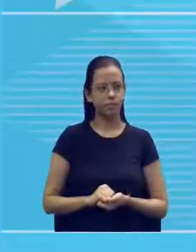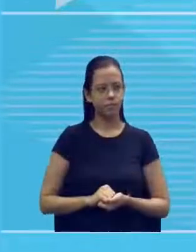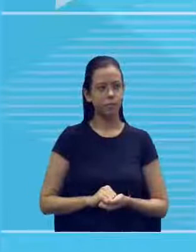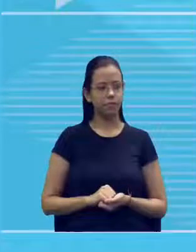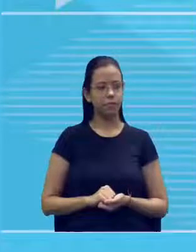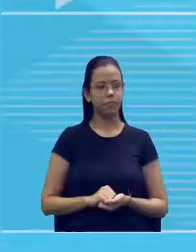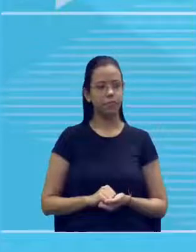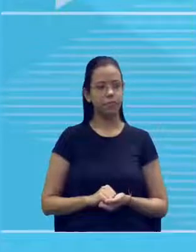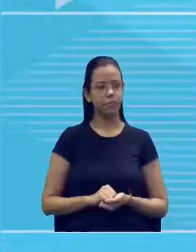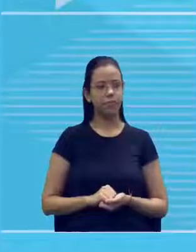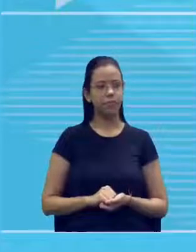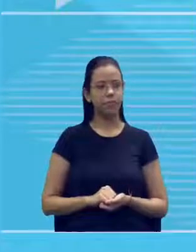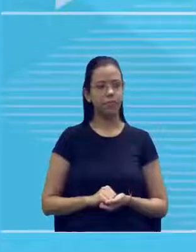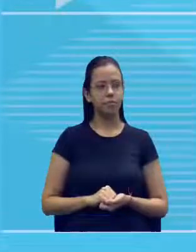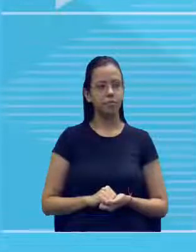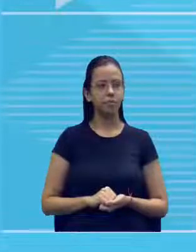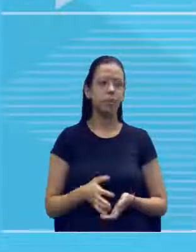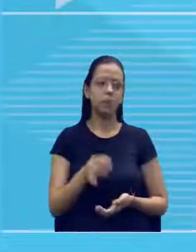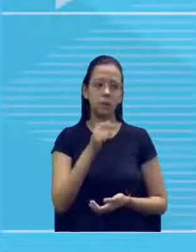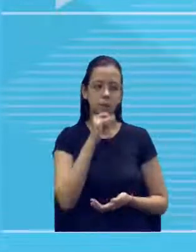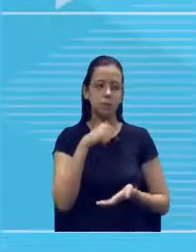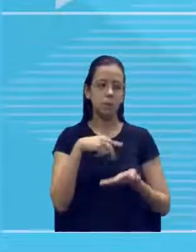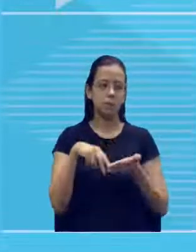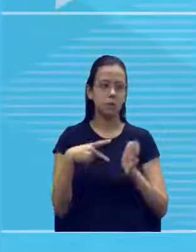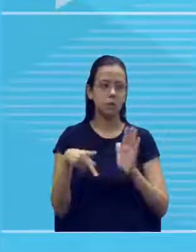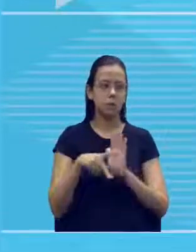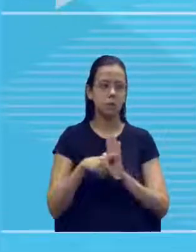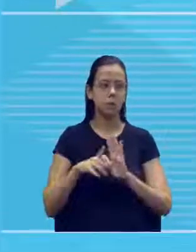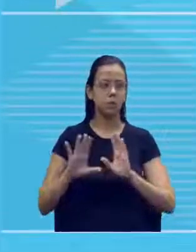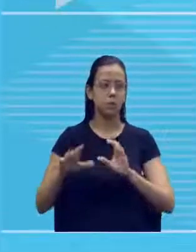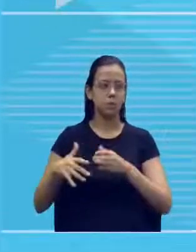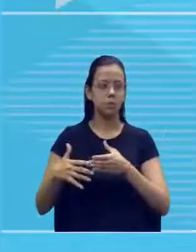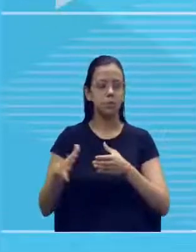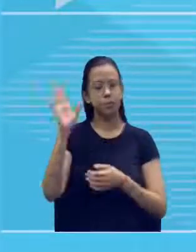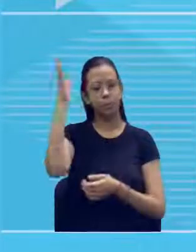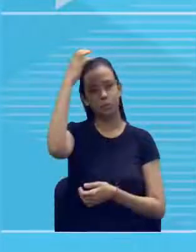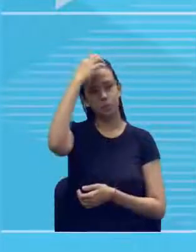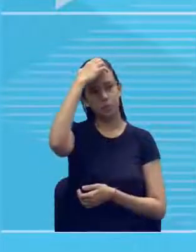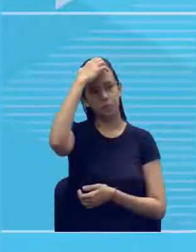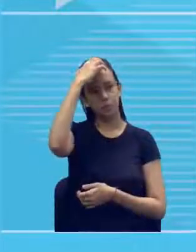Entre as danças executadas pela corte na Idade Média está o